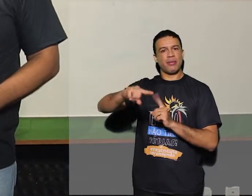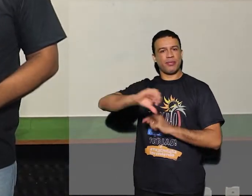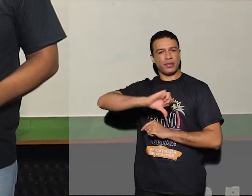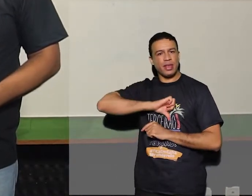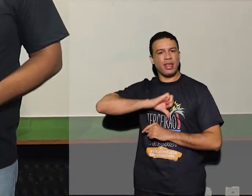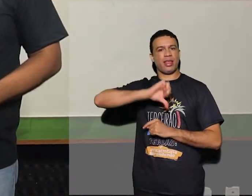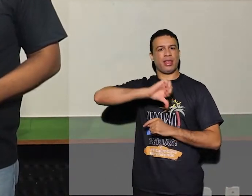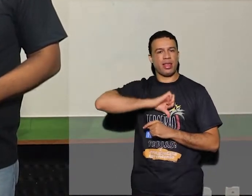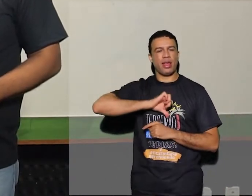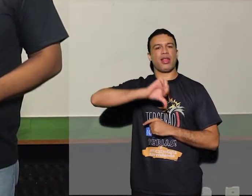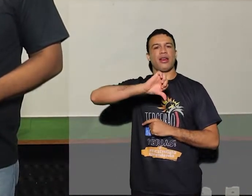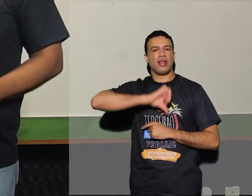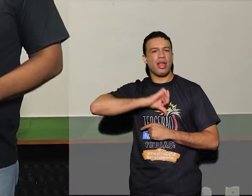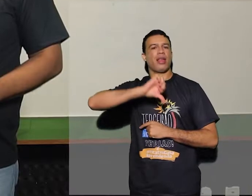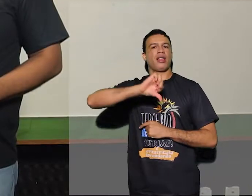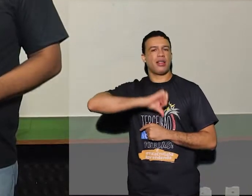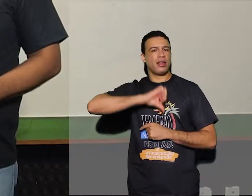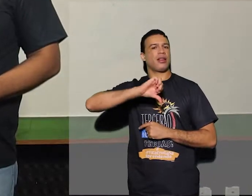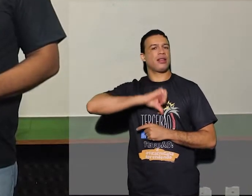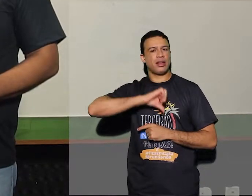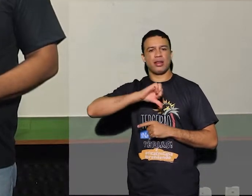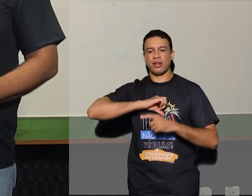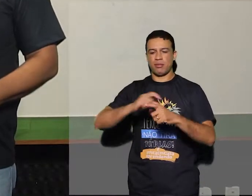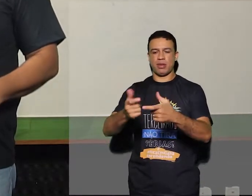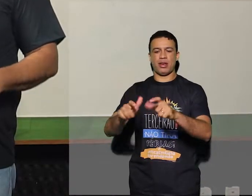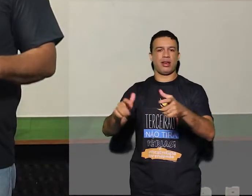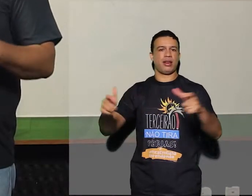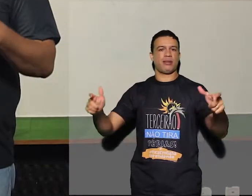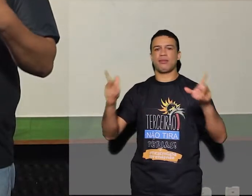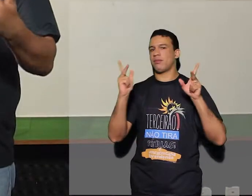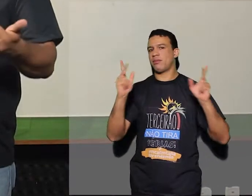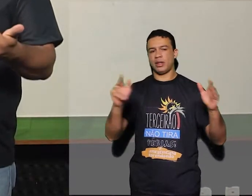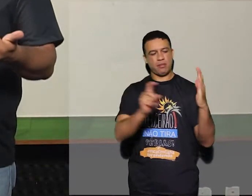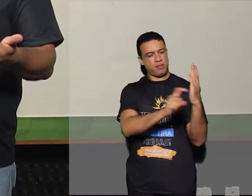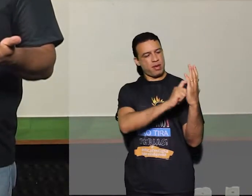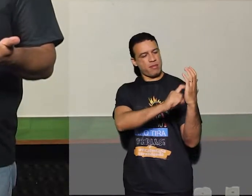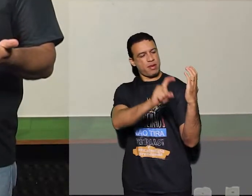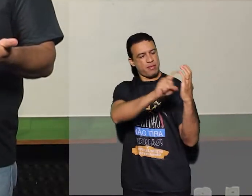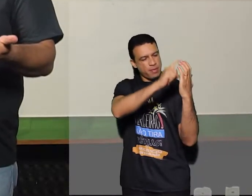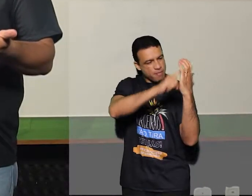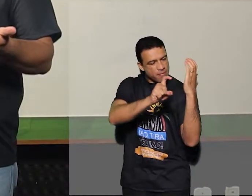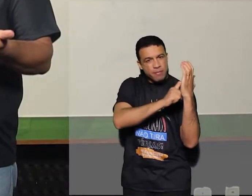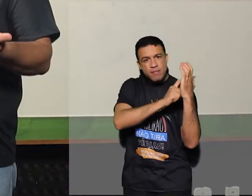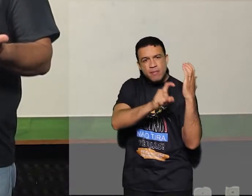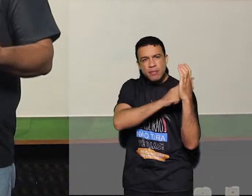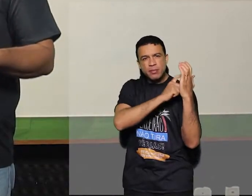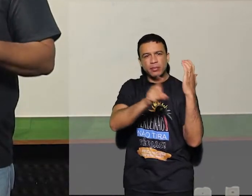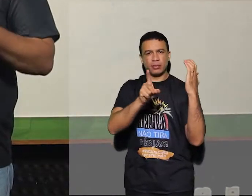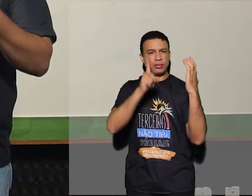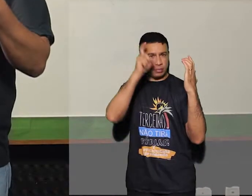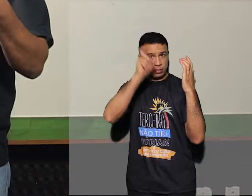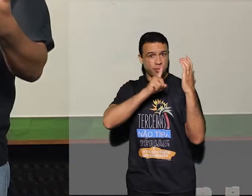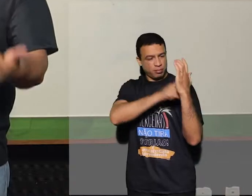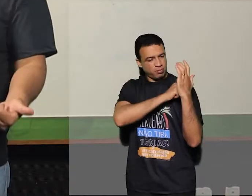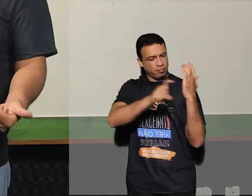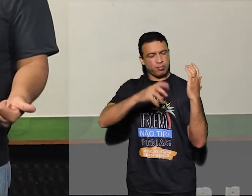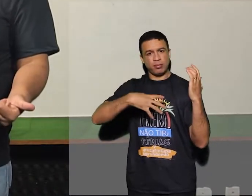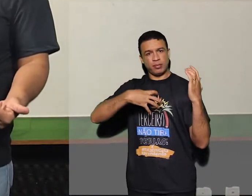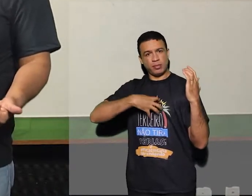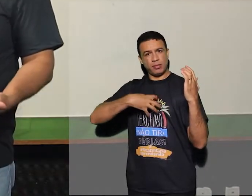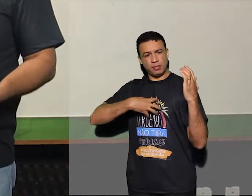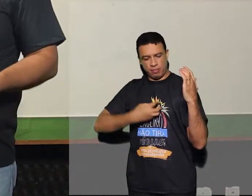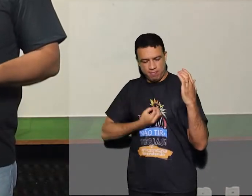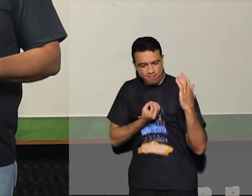prevalece sobre o geral. E como esse expressionismo era um movimento de vanguarda, tinham como fundamento a expressão de sentimentos